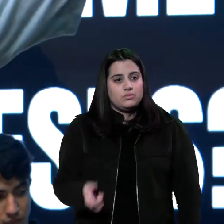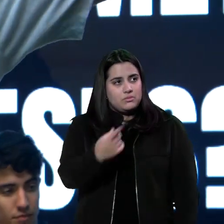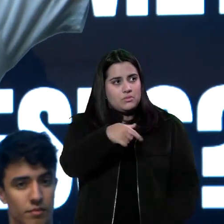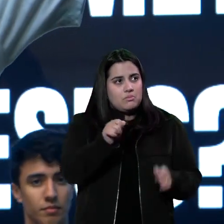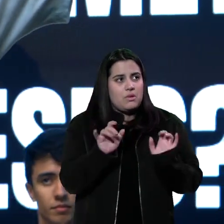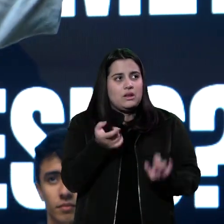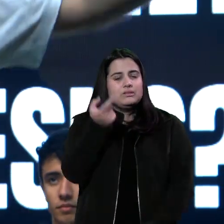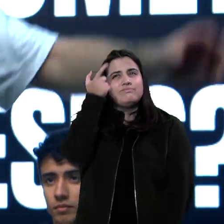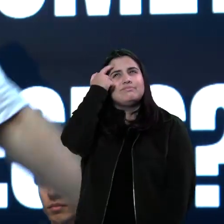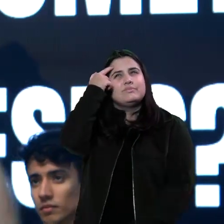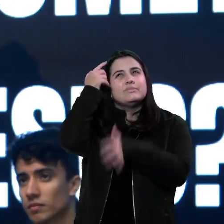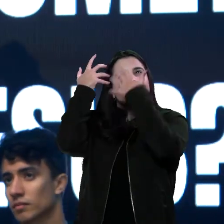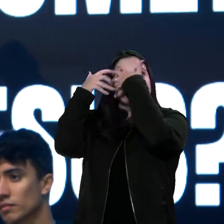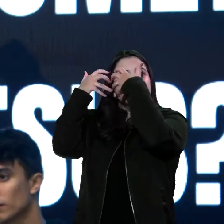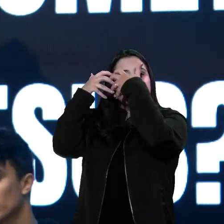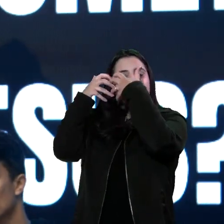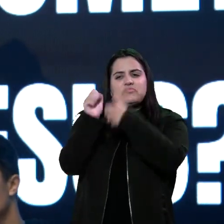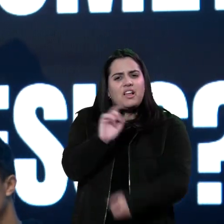da tua cabeça.